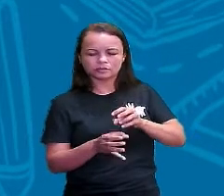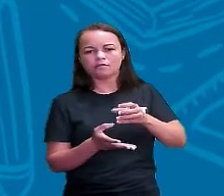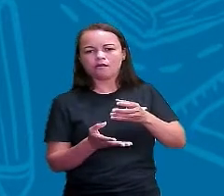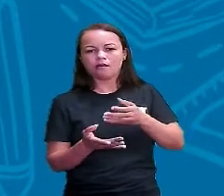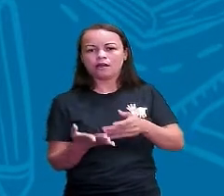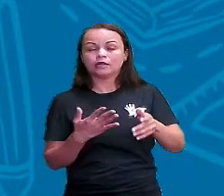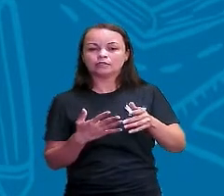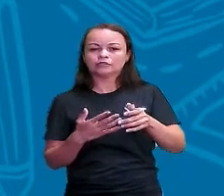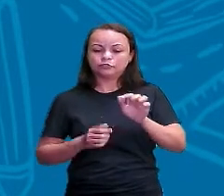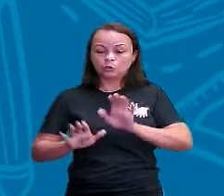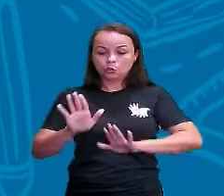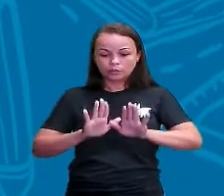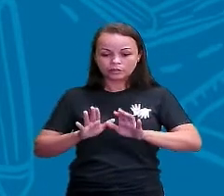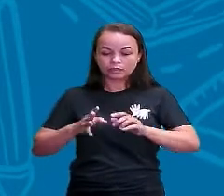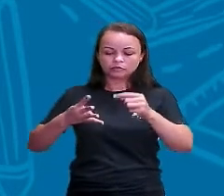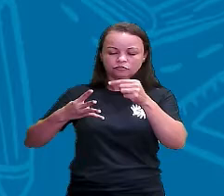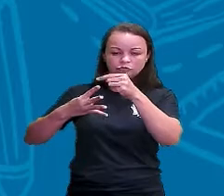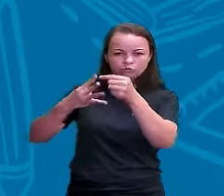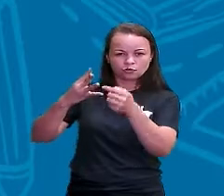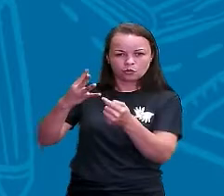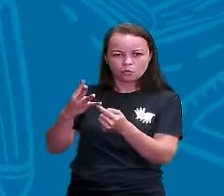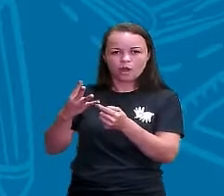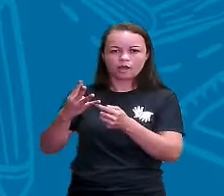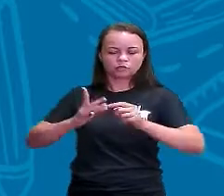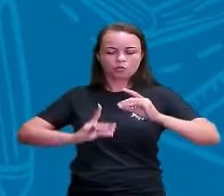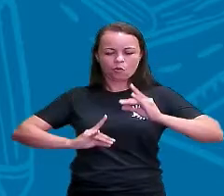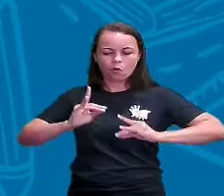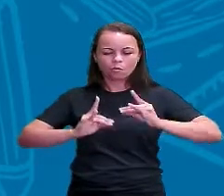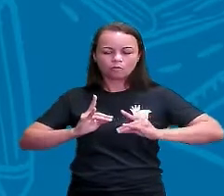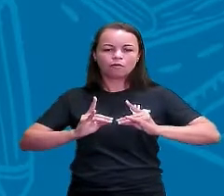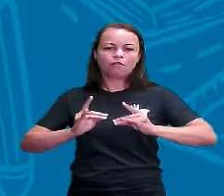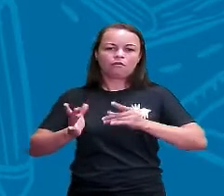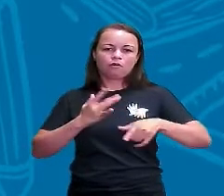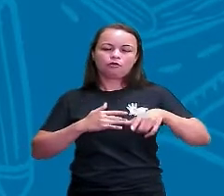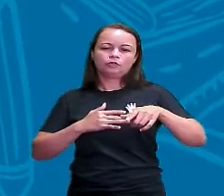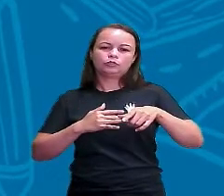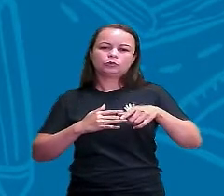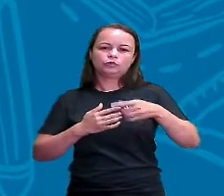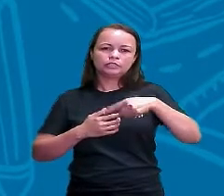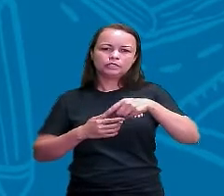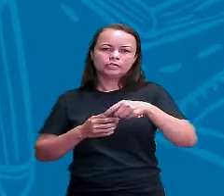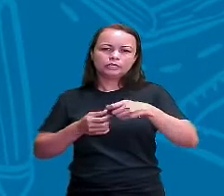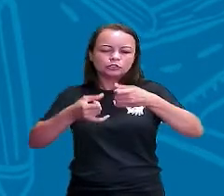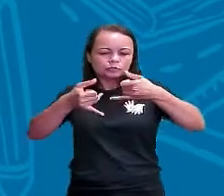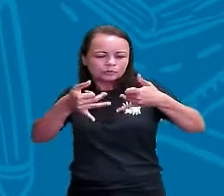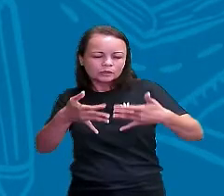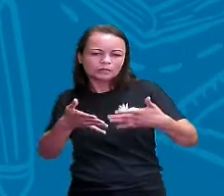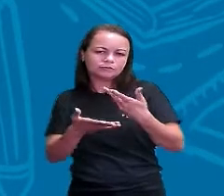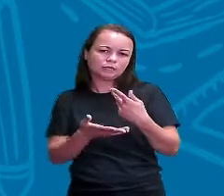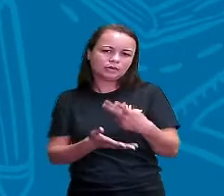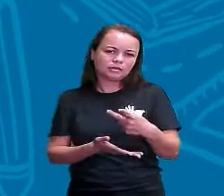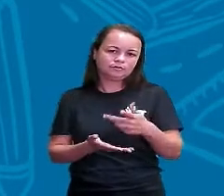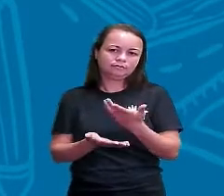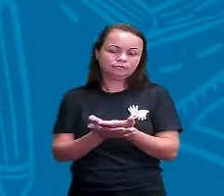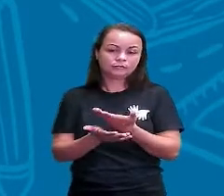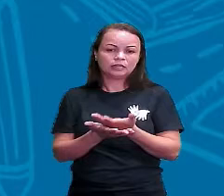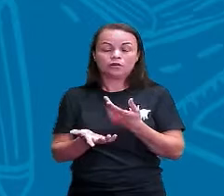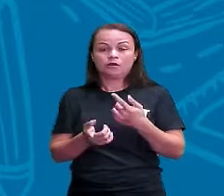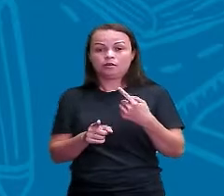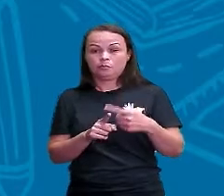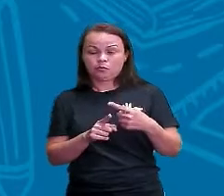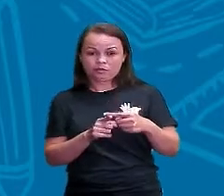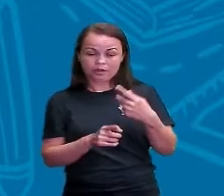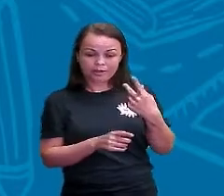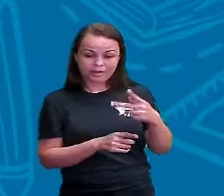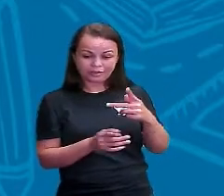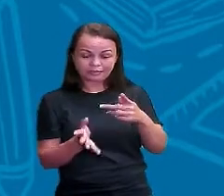cuidado de trazer justamente esses 4 hormônios como grande balizador e referencial da nossa aula. Talvez você está se perguntando por quê? Porque essas